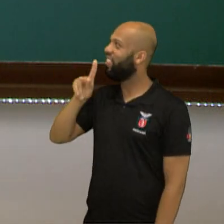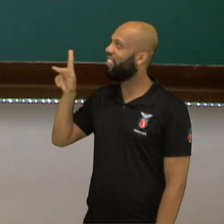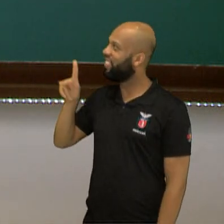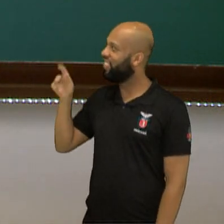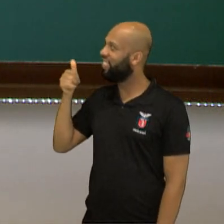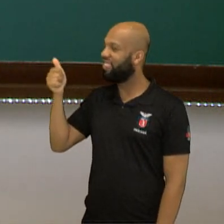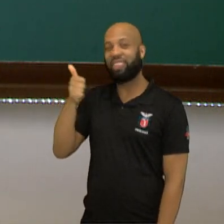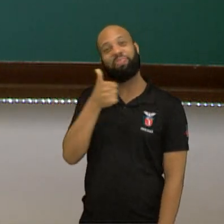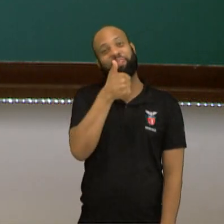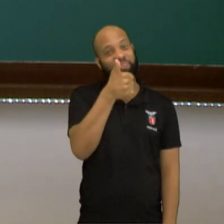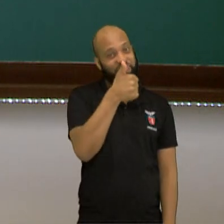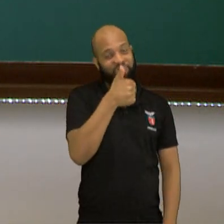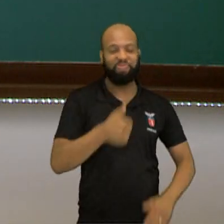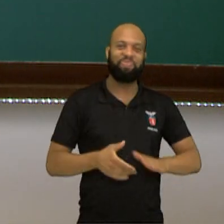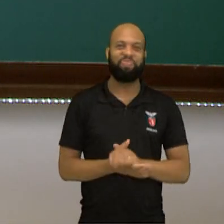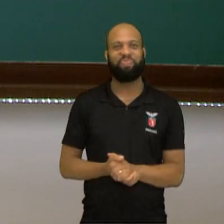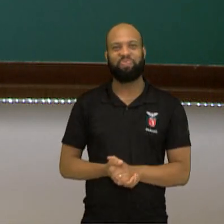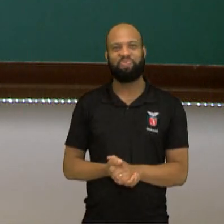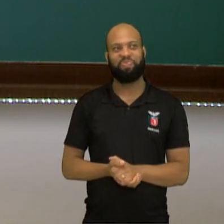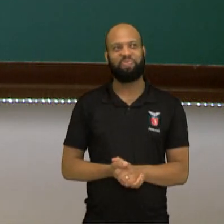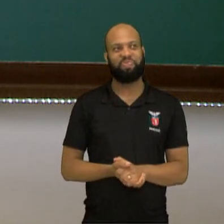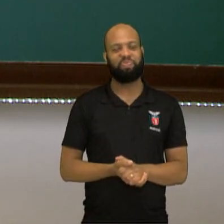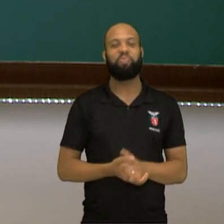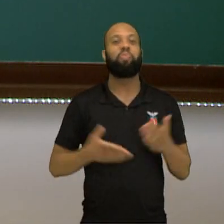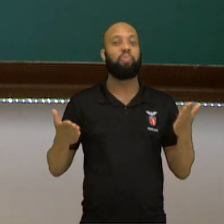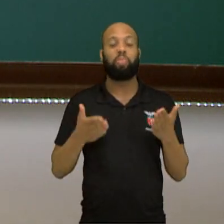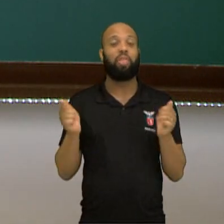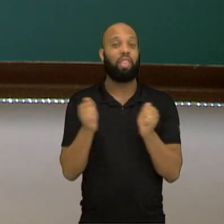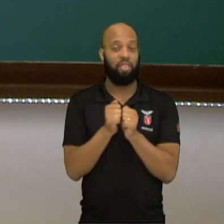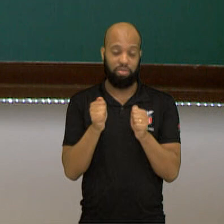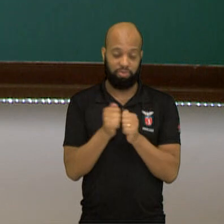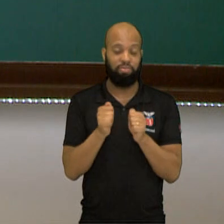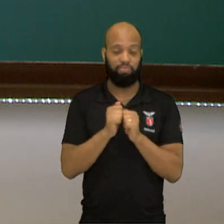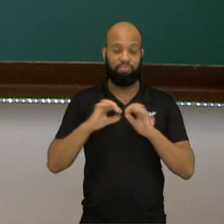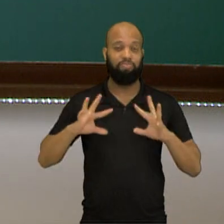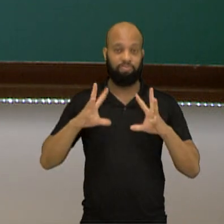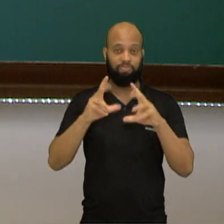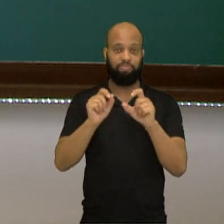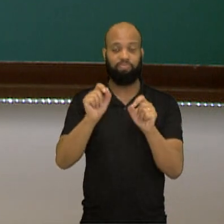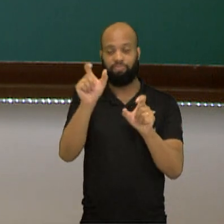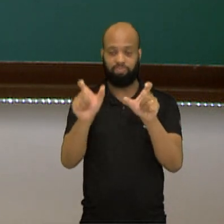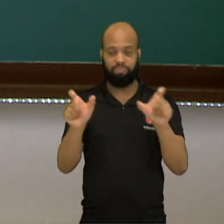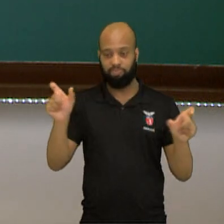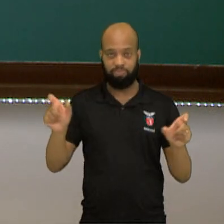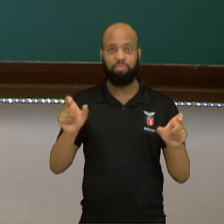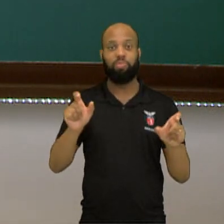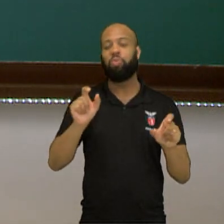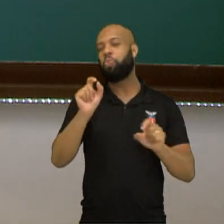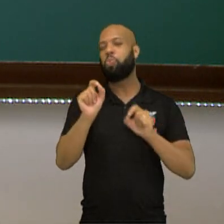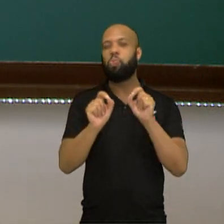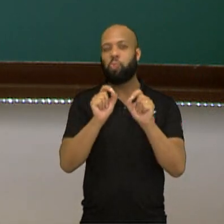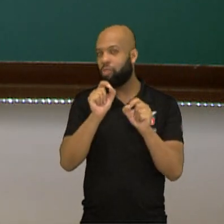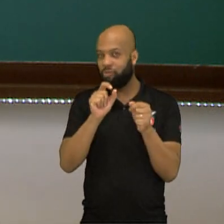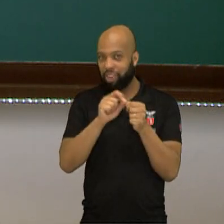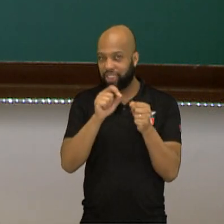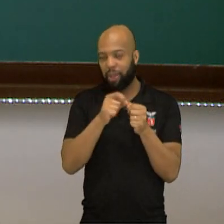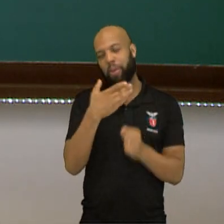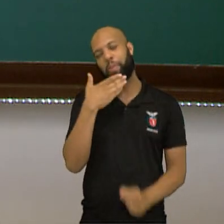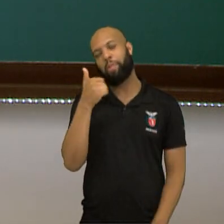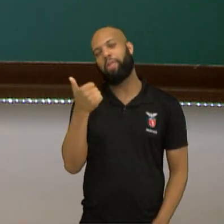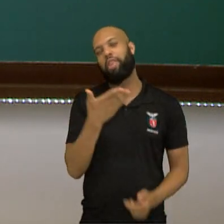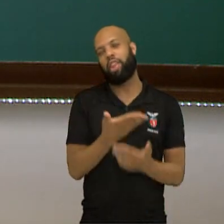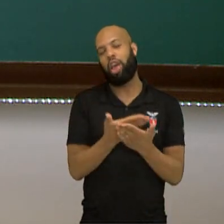um oi pra eles. Isso! Vamos juntos, todos nós, para a melhor aula. Vamos para a nossa aula